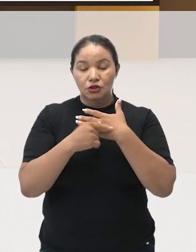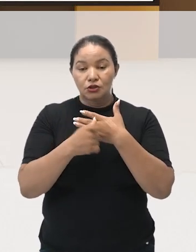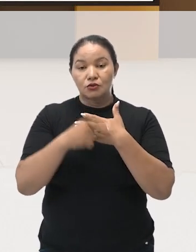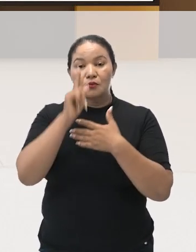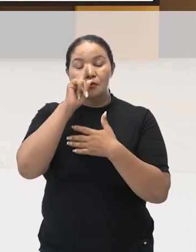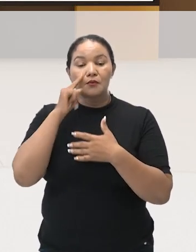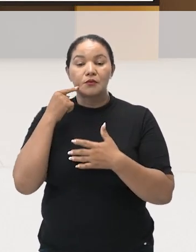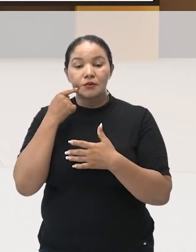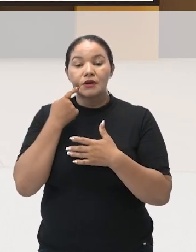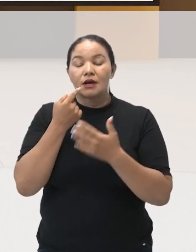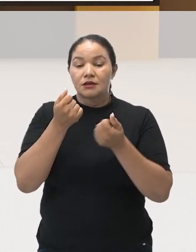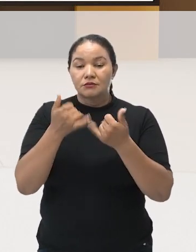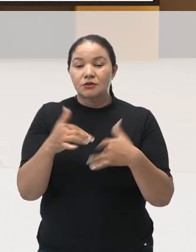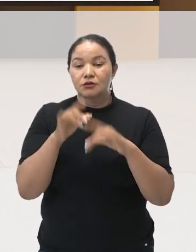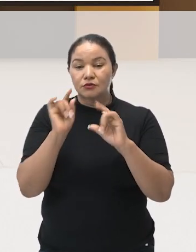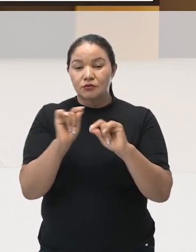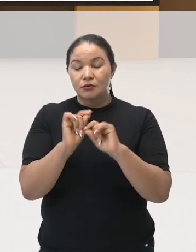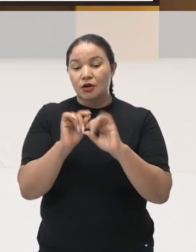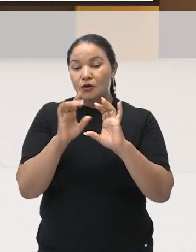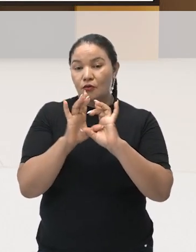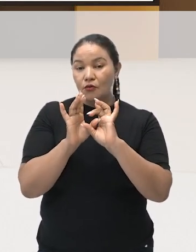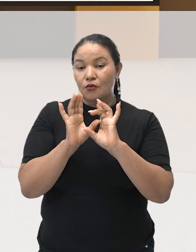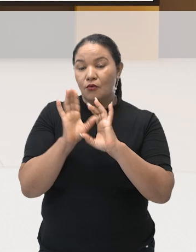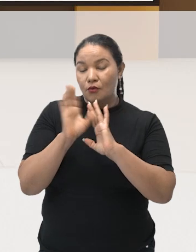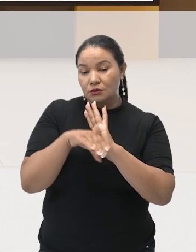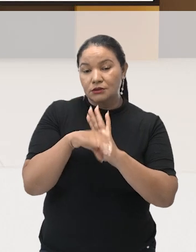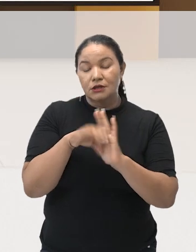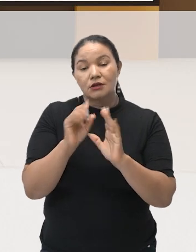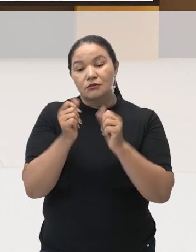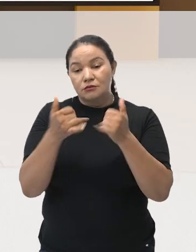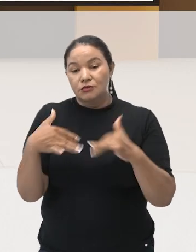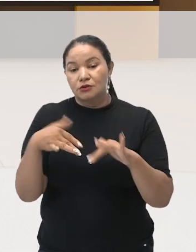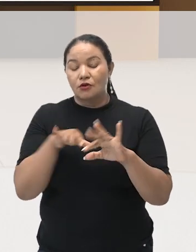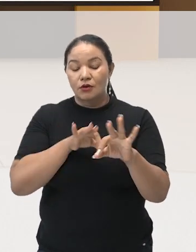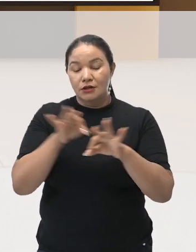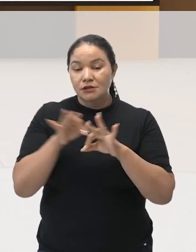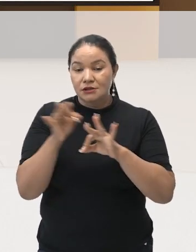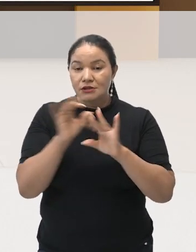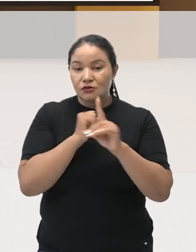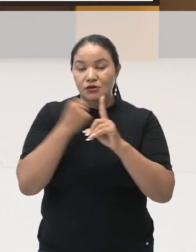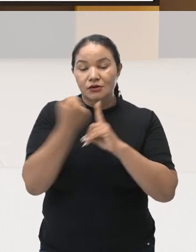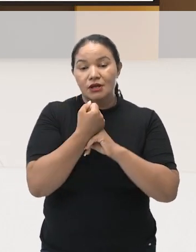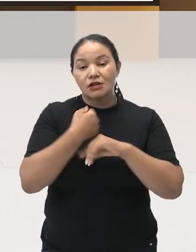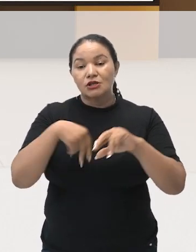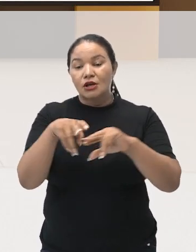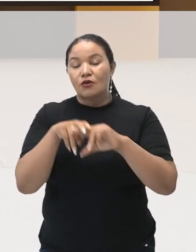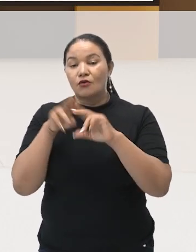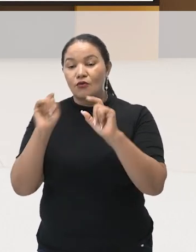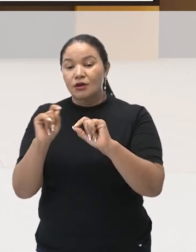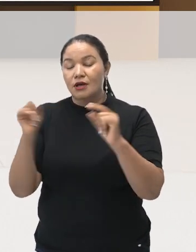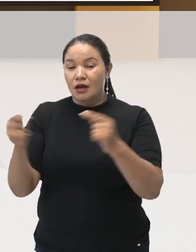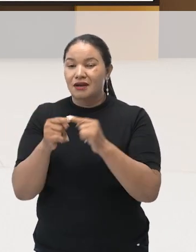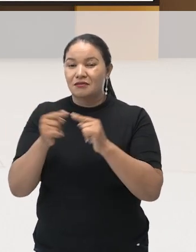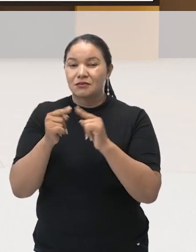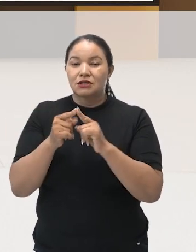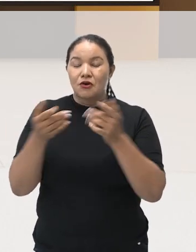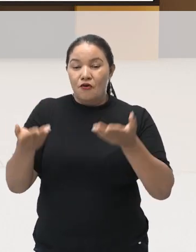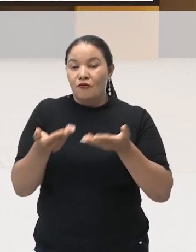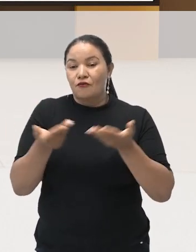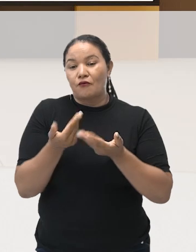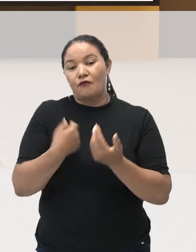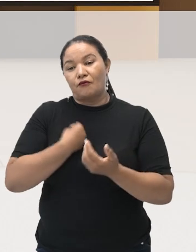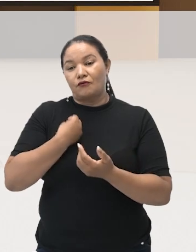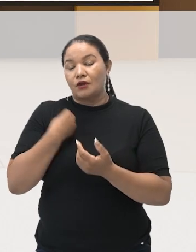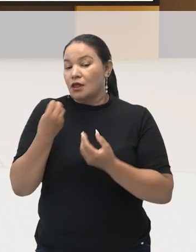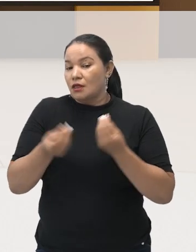para entendermos essa questão da formação e da organização das sociedades de acordo com o momento em que ele se encontra, que é